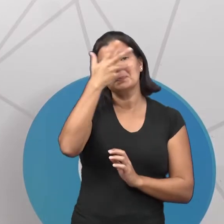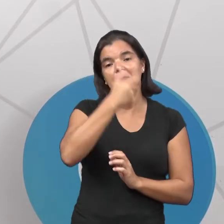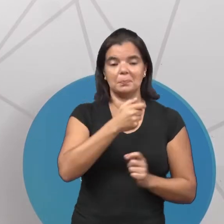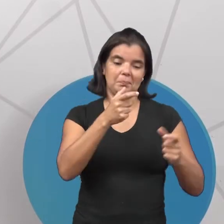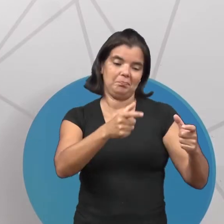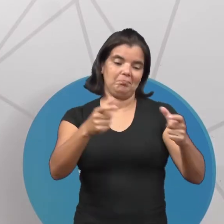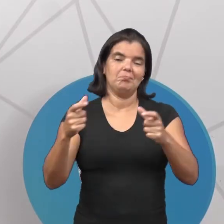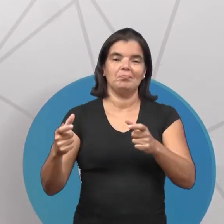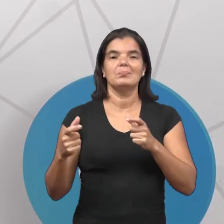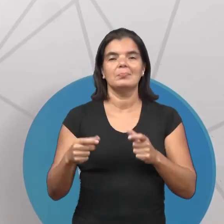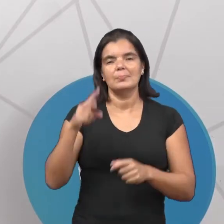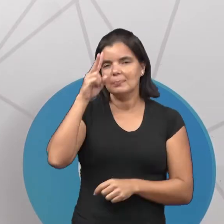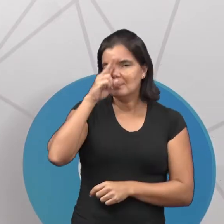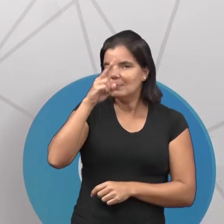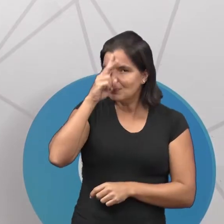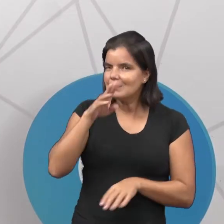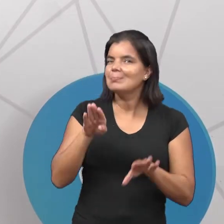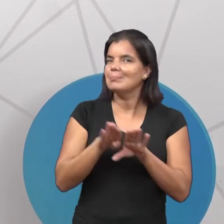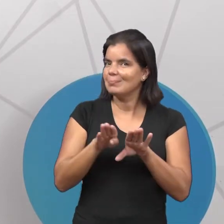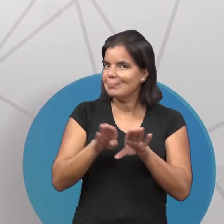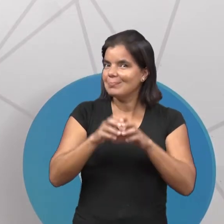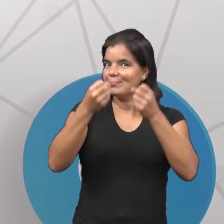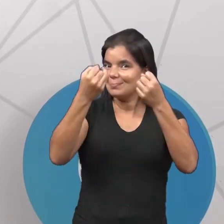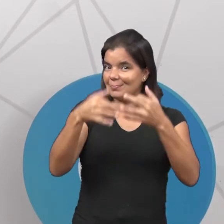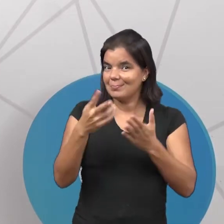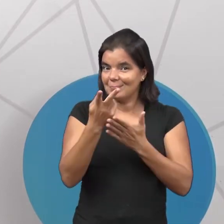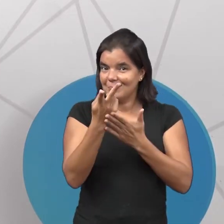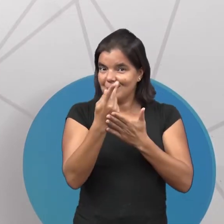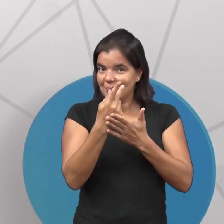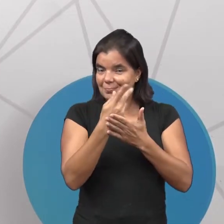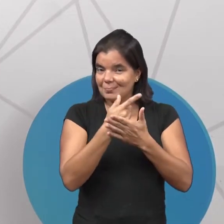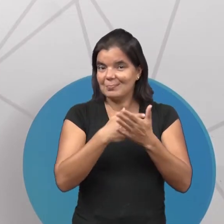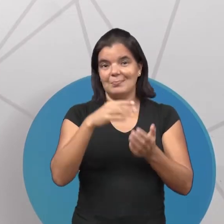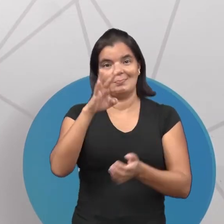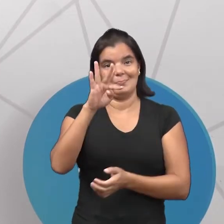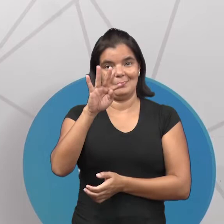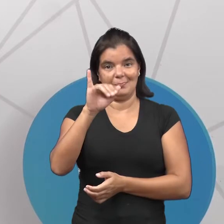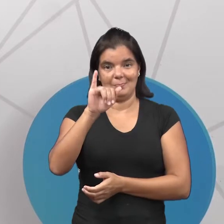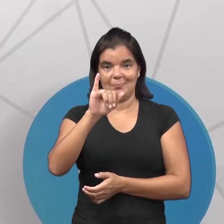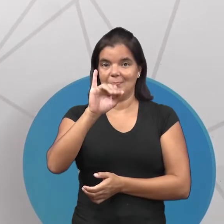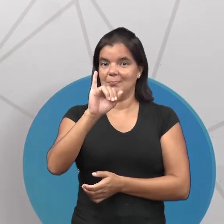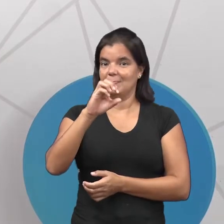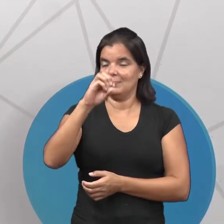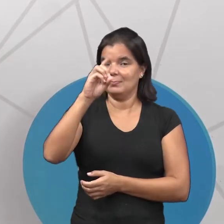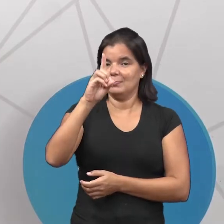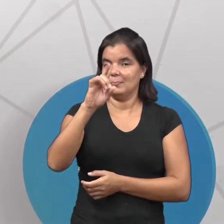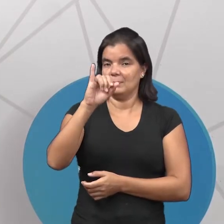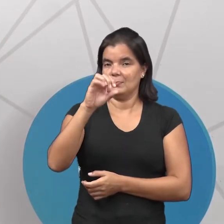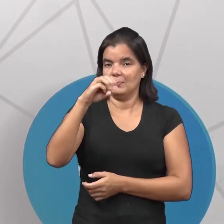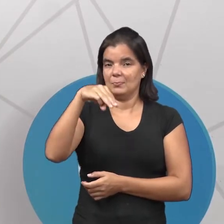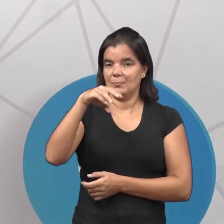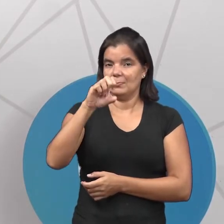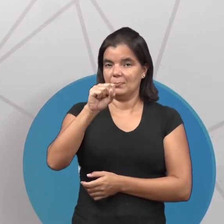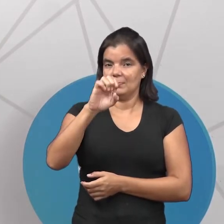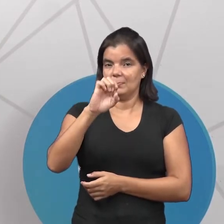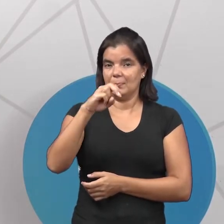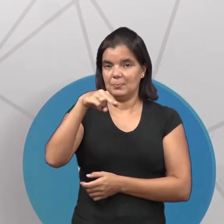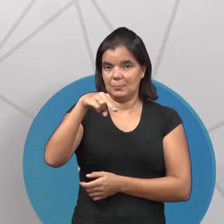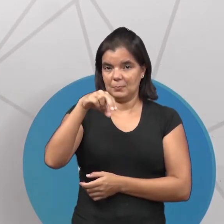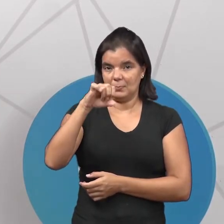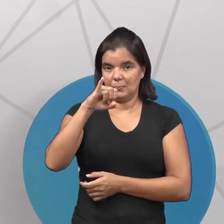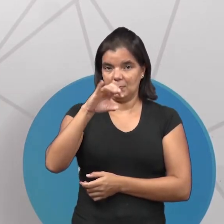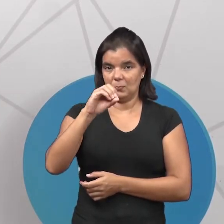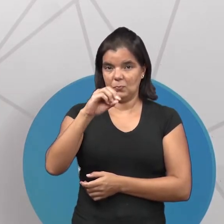espaço. Lembrem-se que nós estamos falando de obras de arte tridimensionais. E as obras de arte